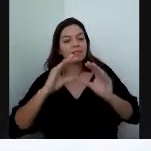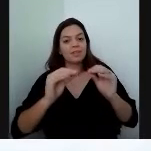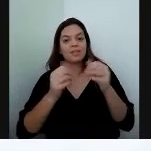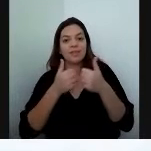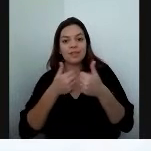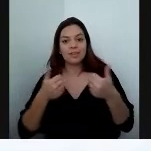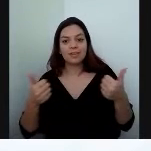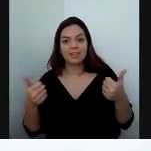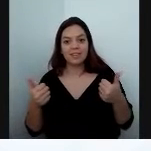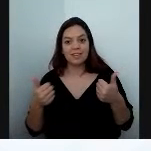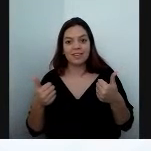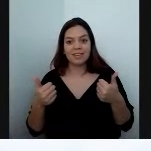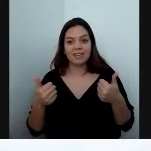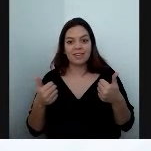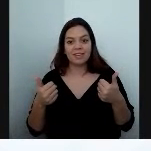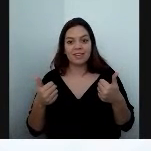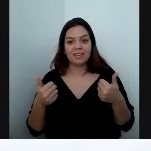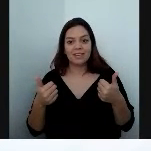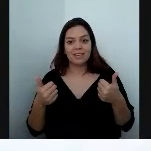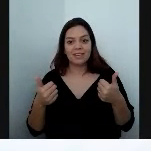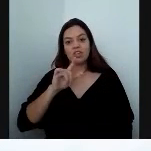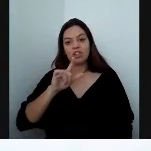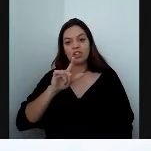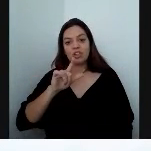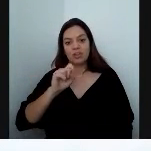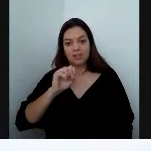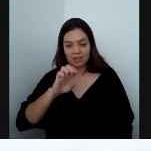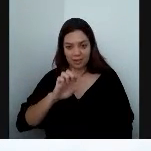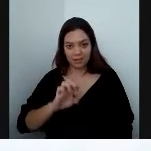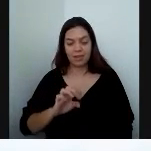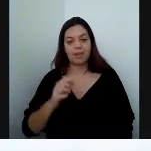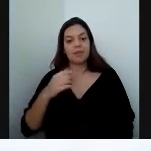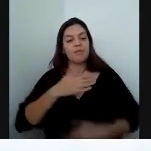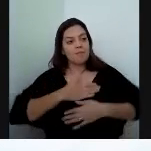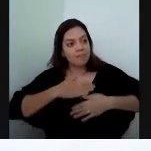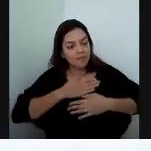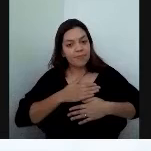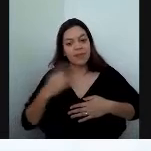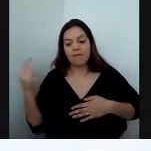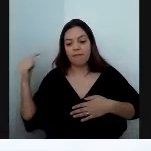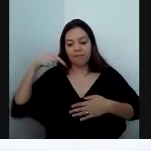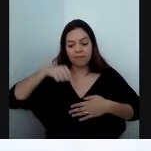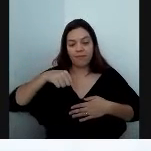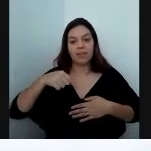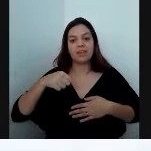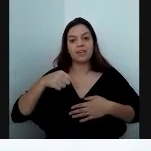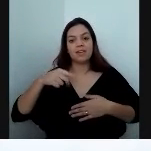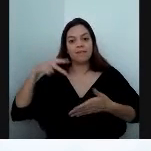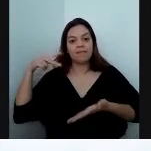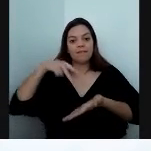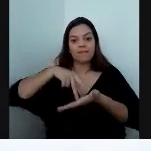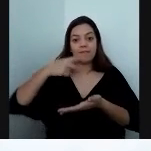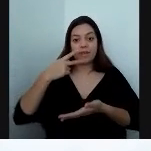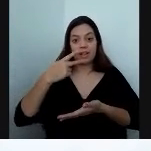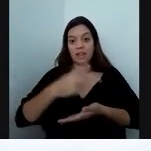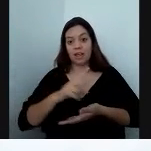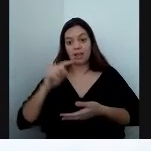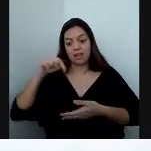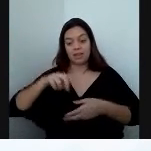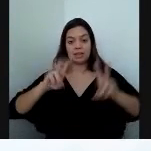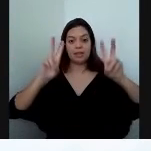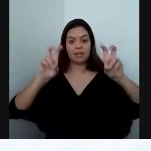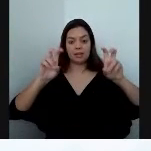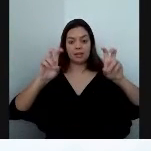Gilce. Gilce, desculpa. É um prazer estar aqui falando com vocês sobre esse tema tão importante, né? Um tema que está